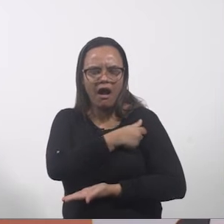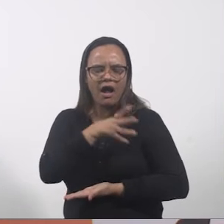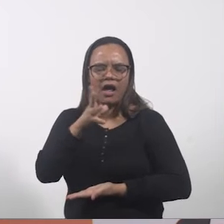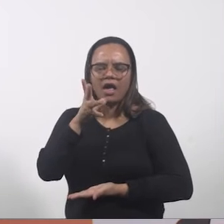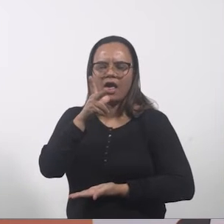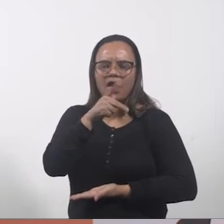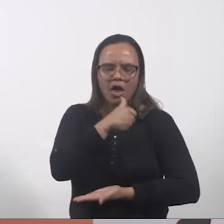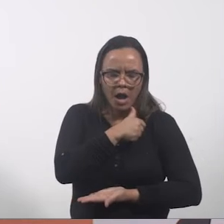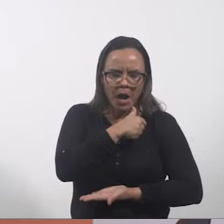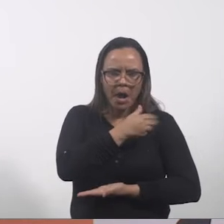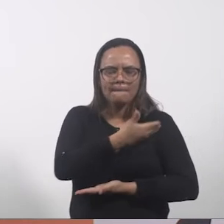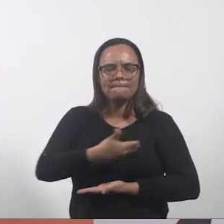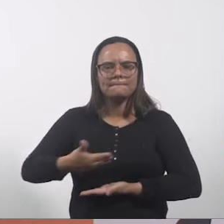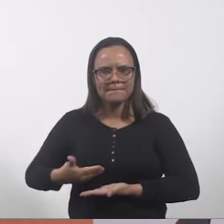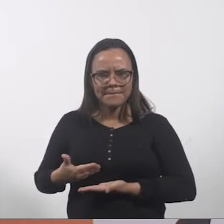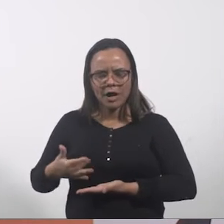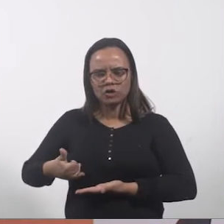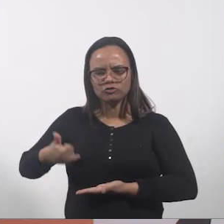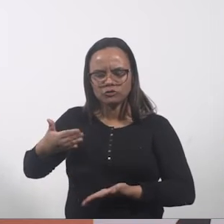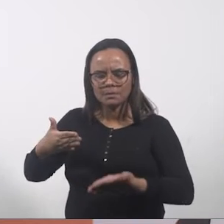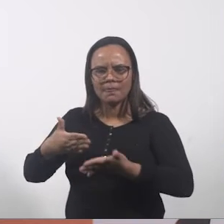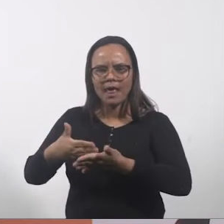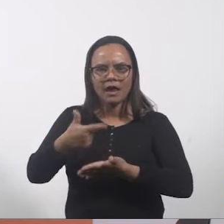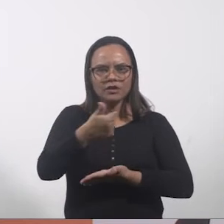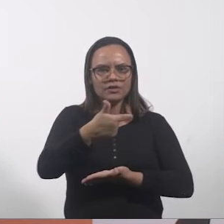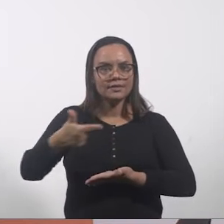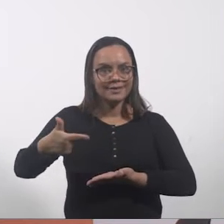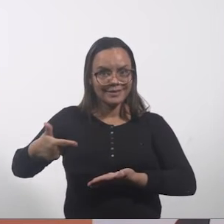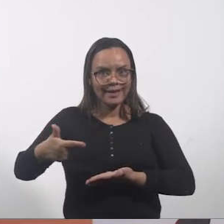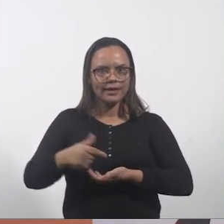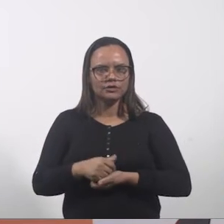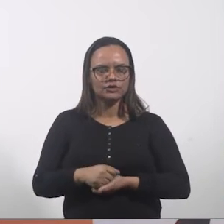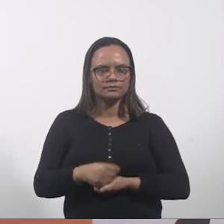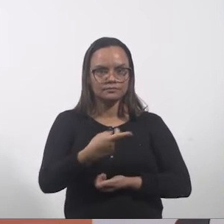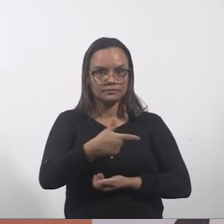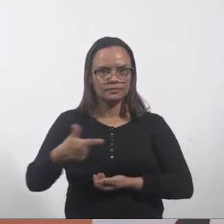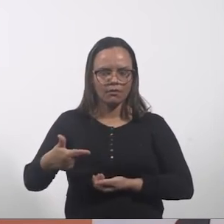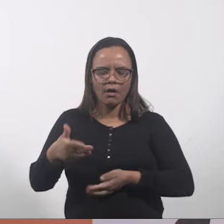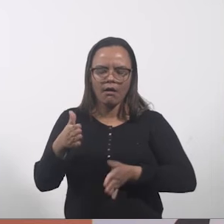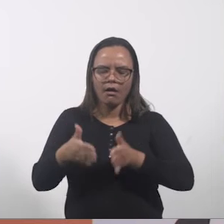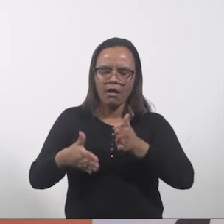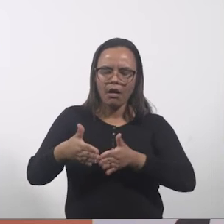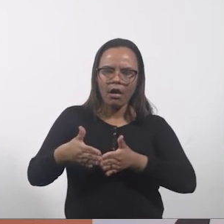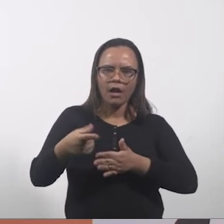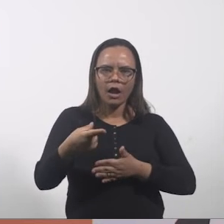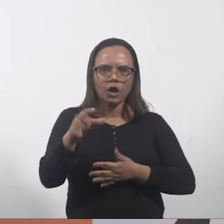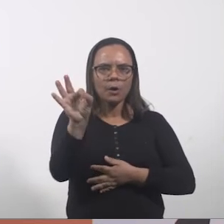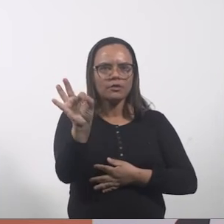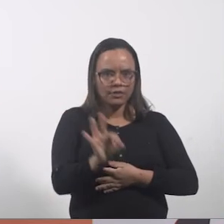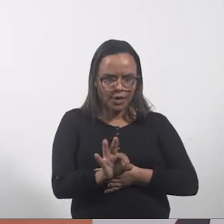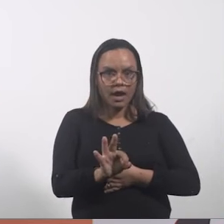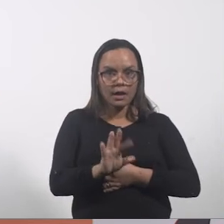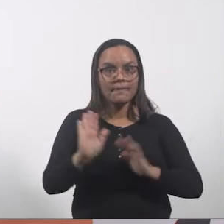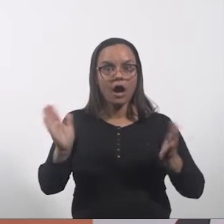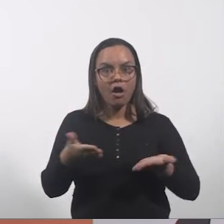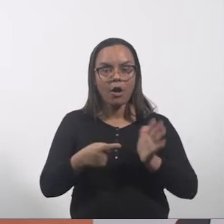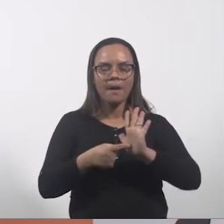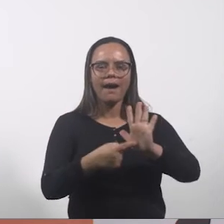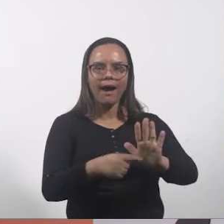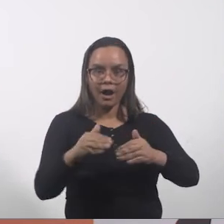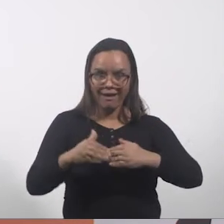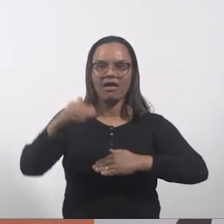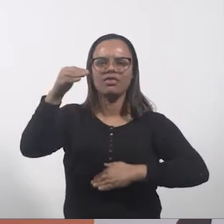entre o público de 12 a 17 anos. Ele diz que está em torno de 18%, mas a gente viu na apresentação que está um